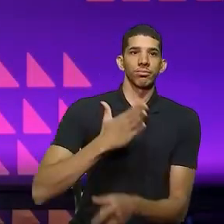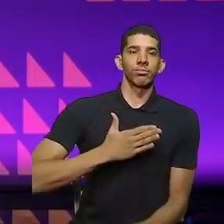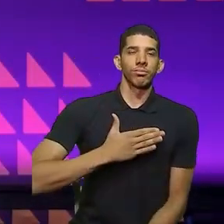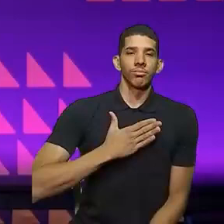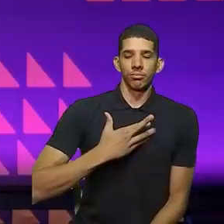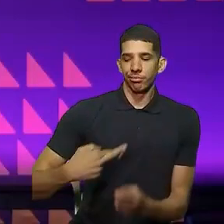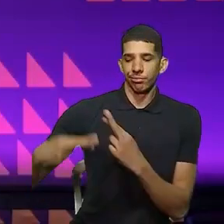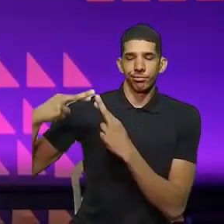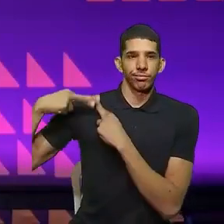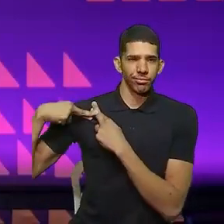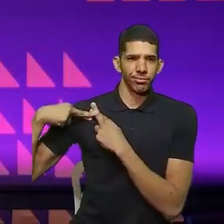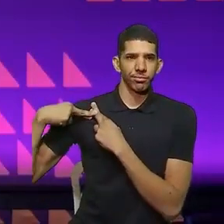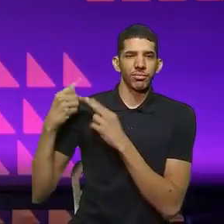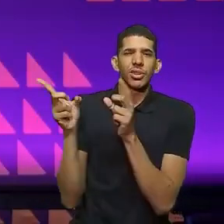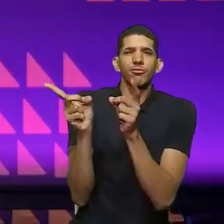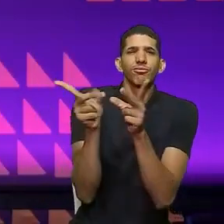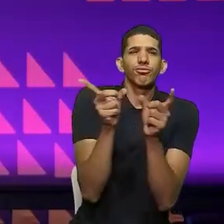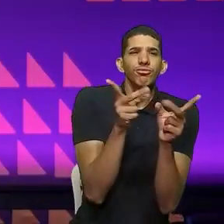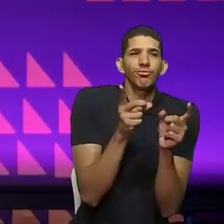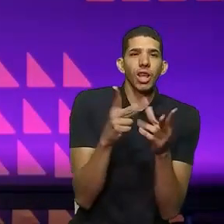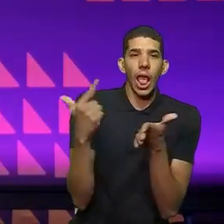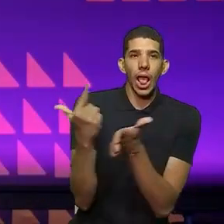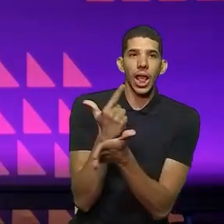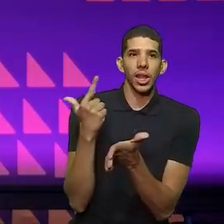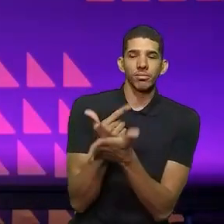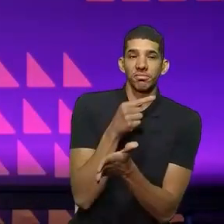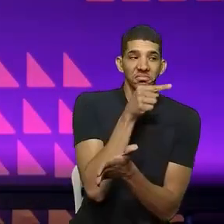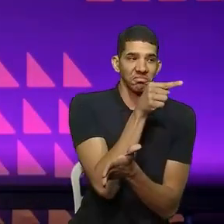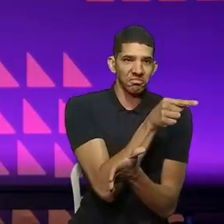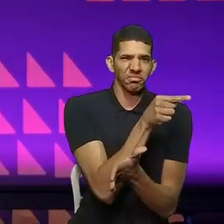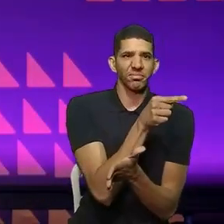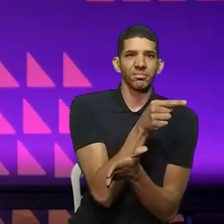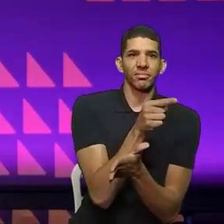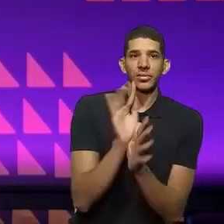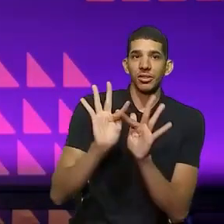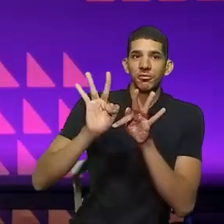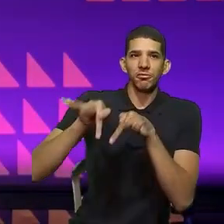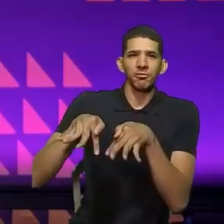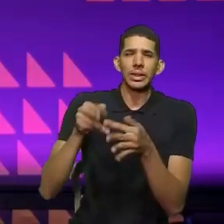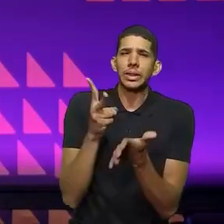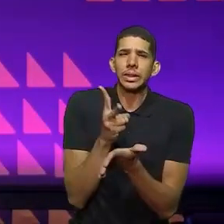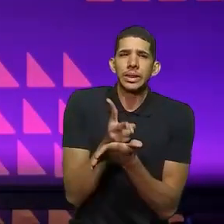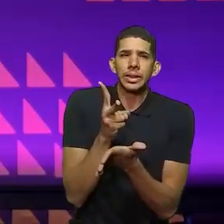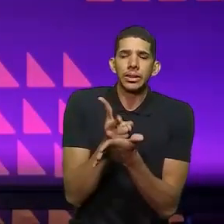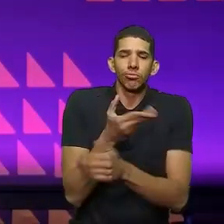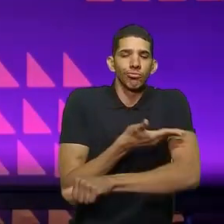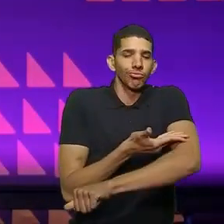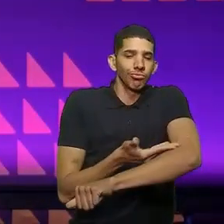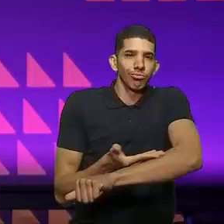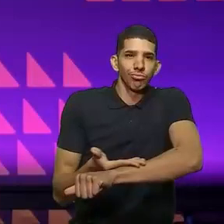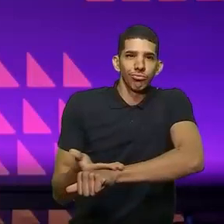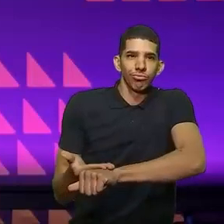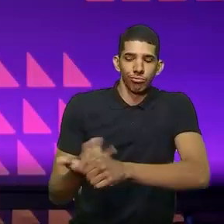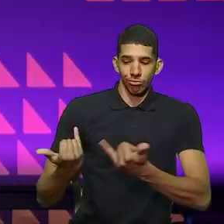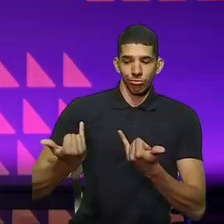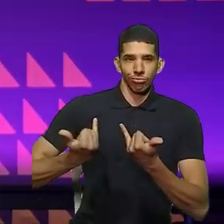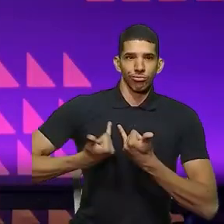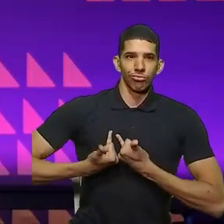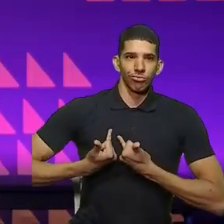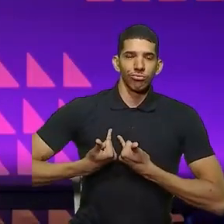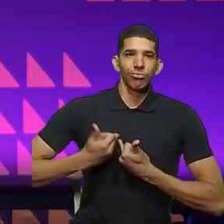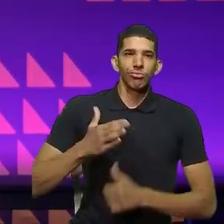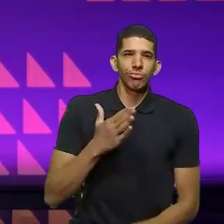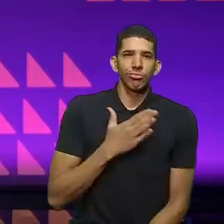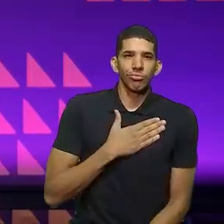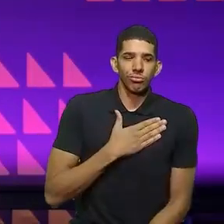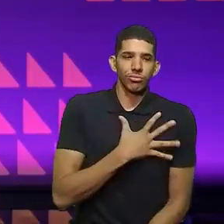dela. Ao final, com a gentileza de sempre, ela me disse: minha filha,